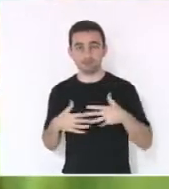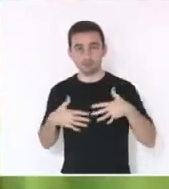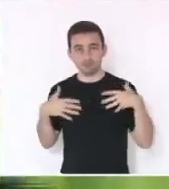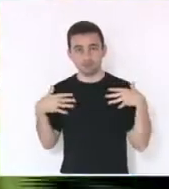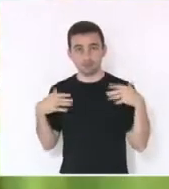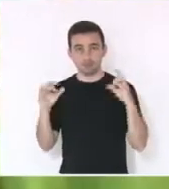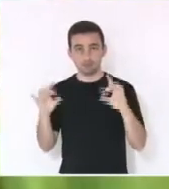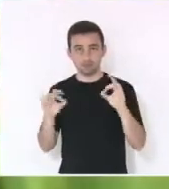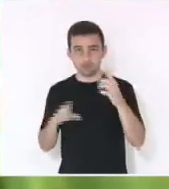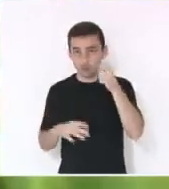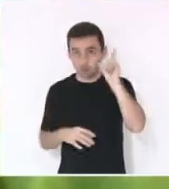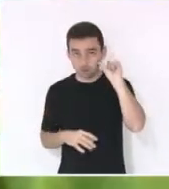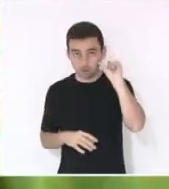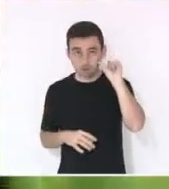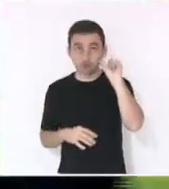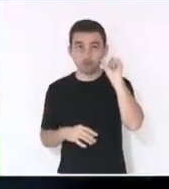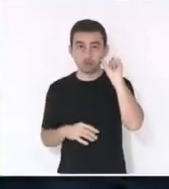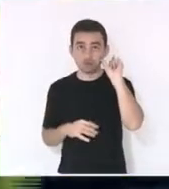ontem,